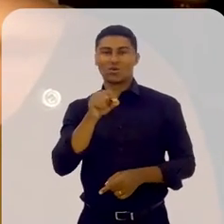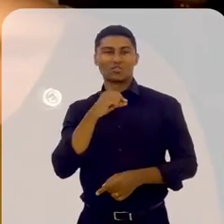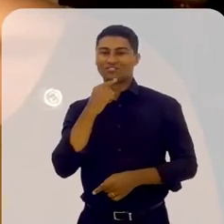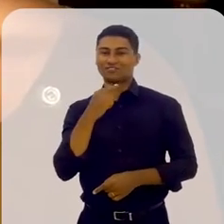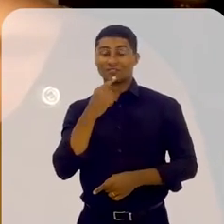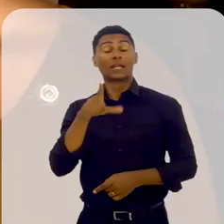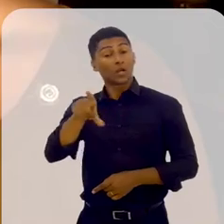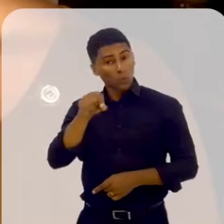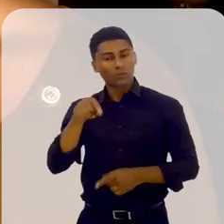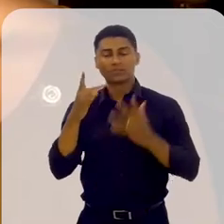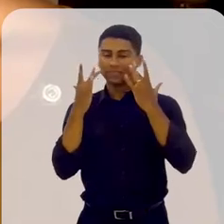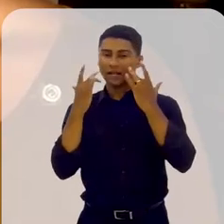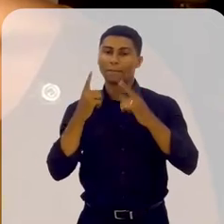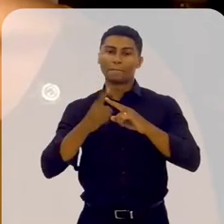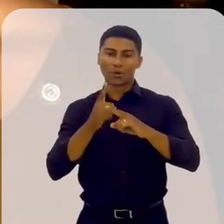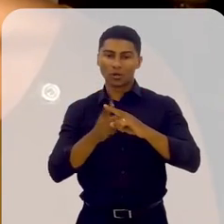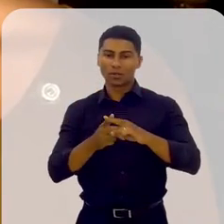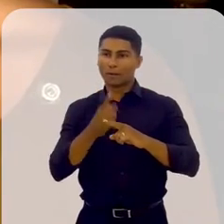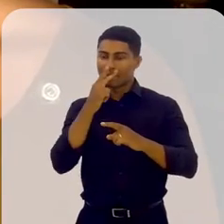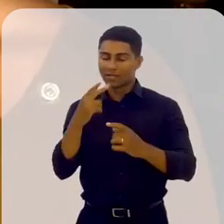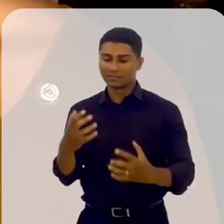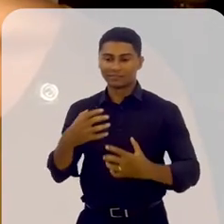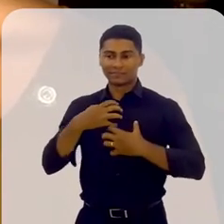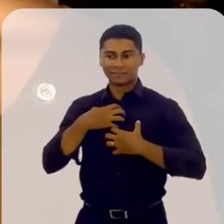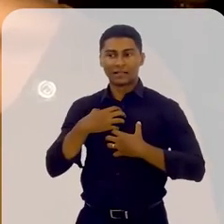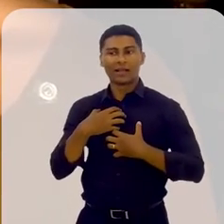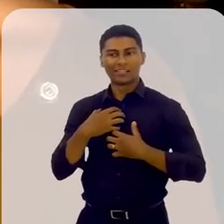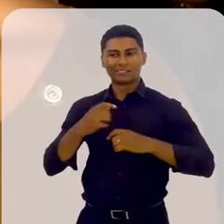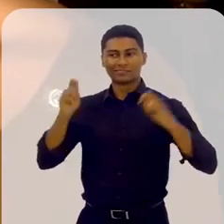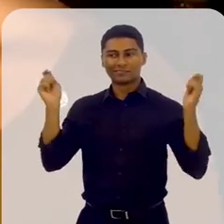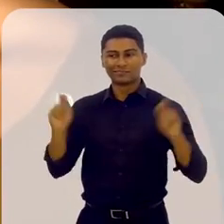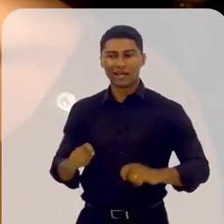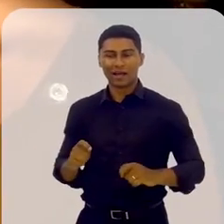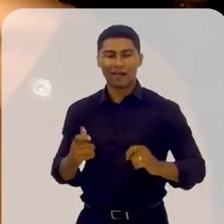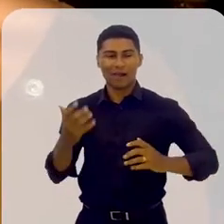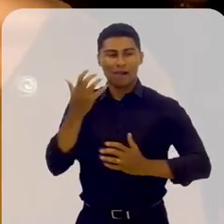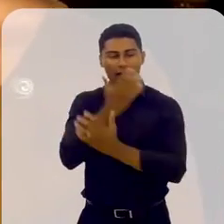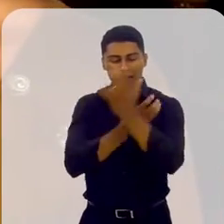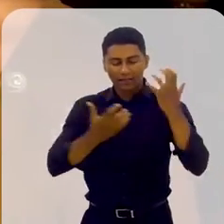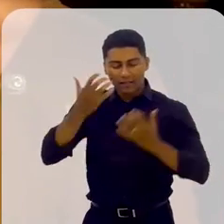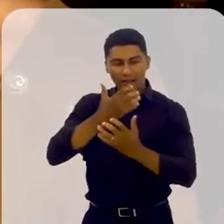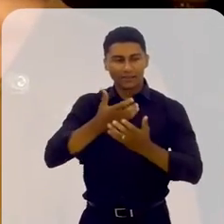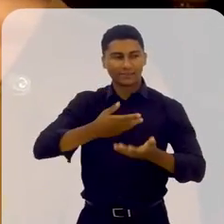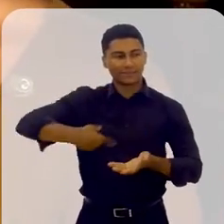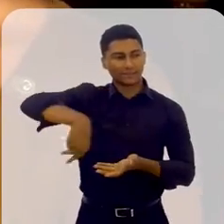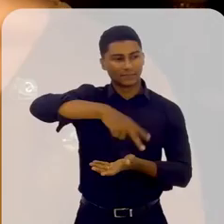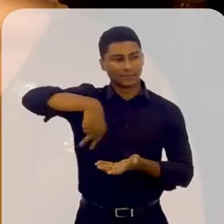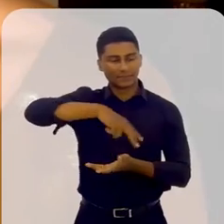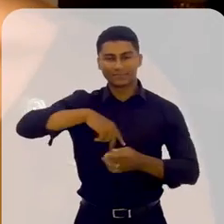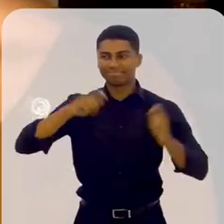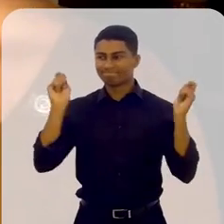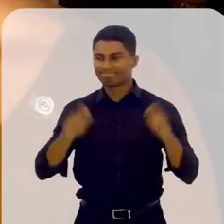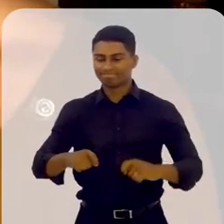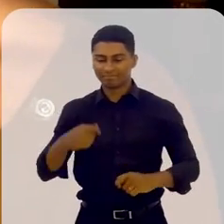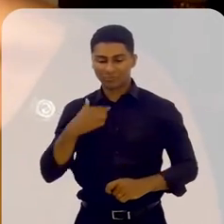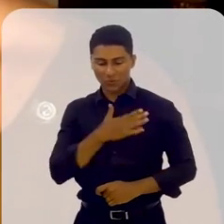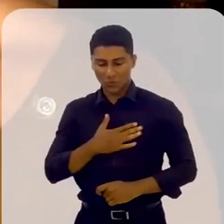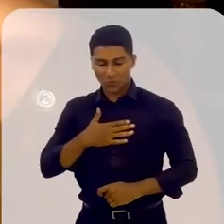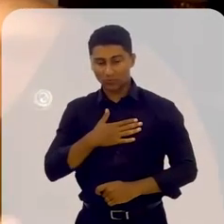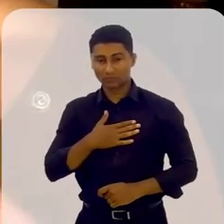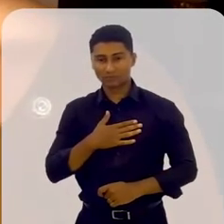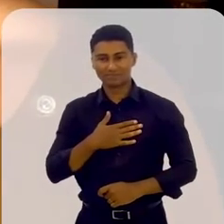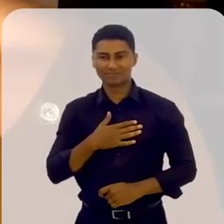só. Eu escolhi teatro porque teatro era o que me dava mais possibilidade de cantar e dançar, que eram coisas que eu já gostava muito.